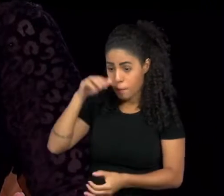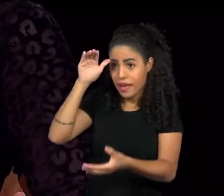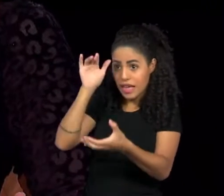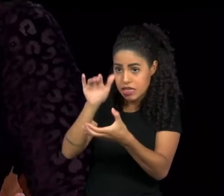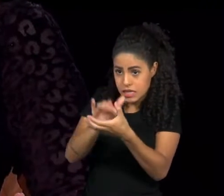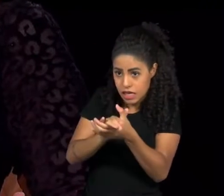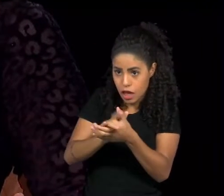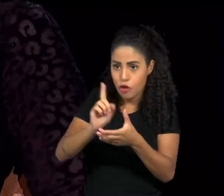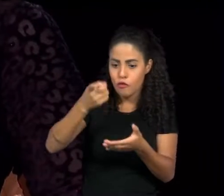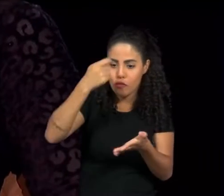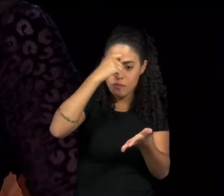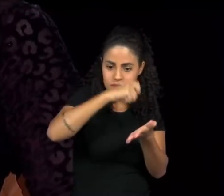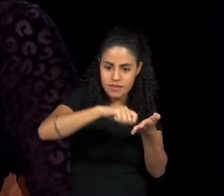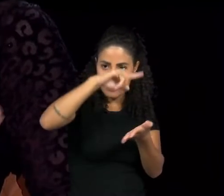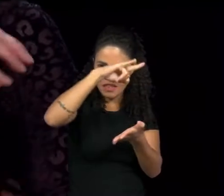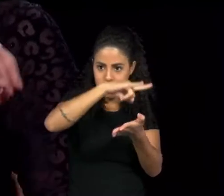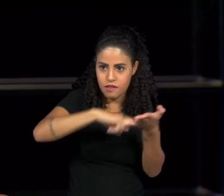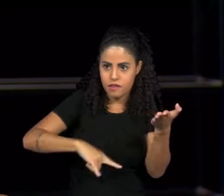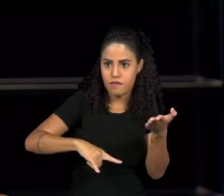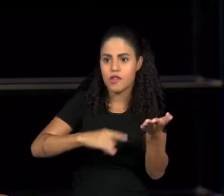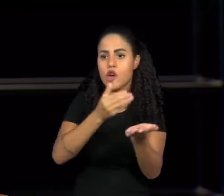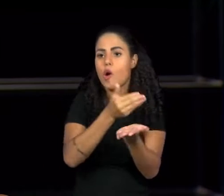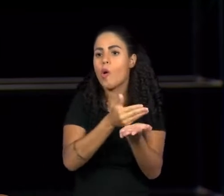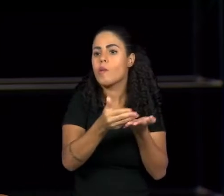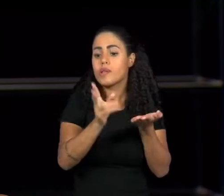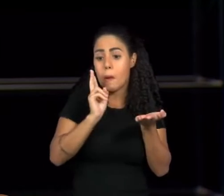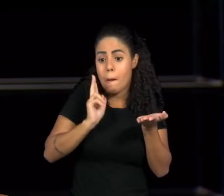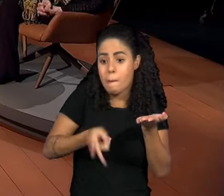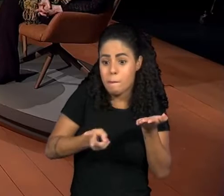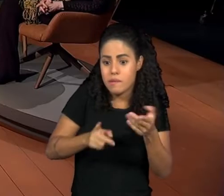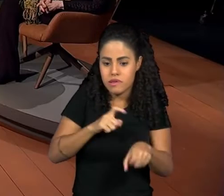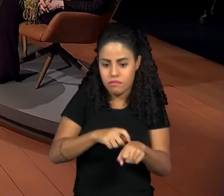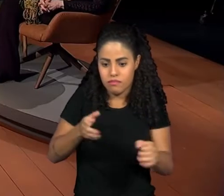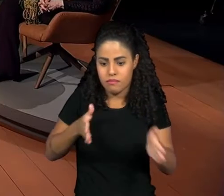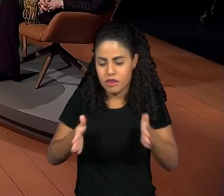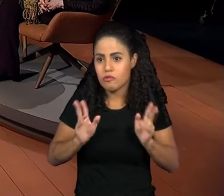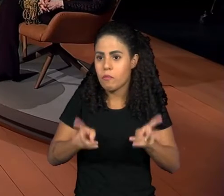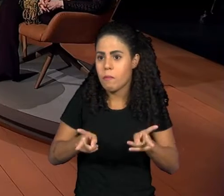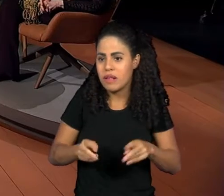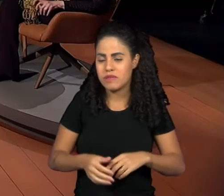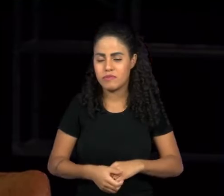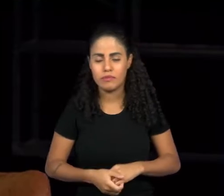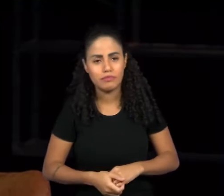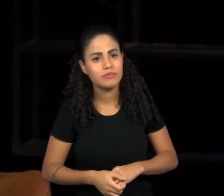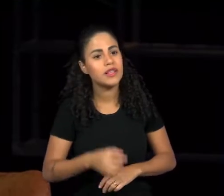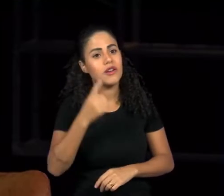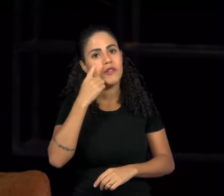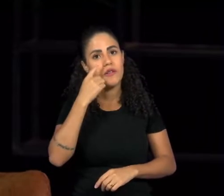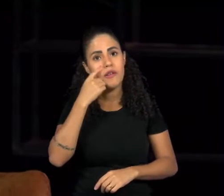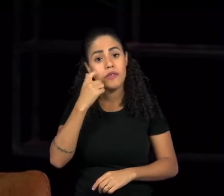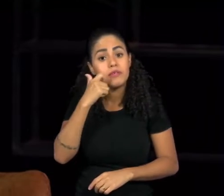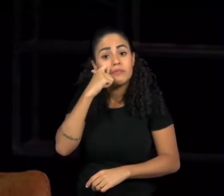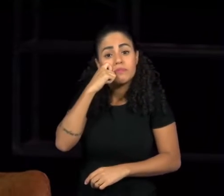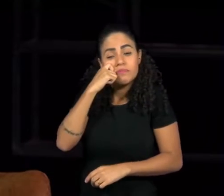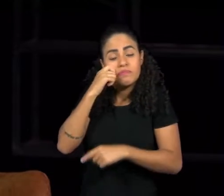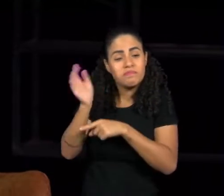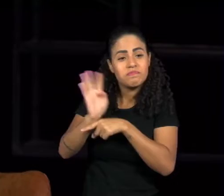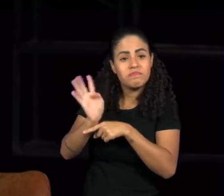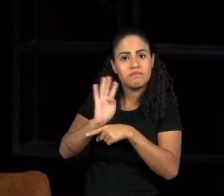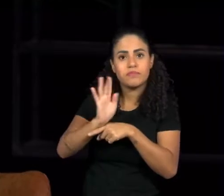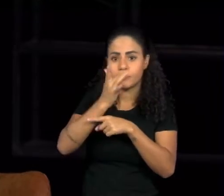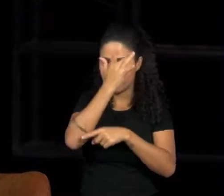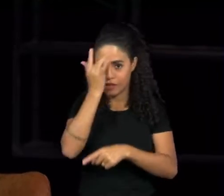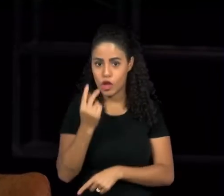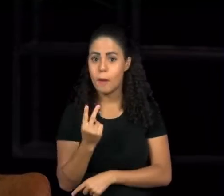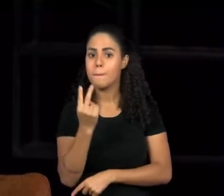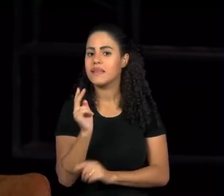inscrevi e comecei a cursar tudo no mesmo momento. Mas vamos ver uns depoimentos que a gente tem aqui de duas pessoas